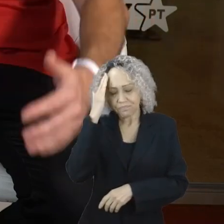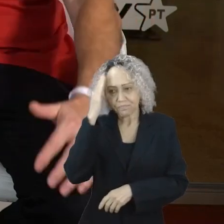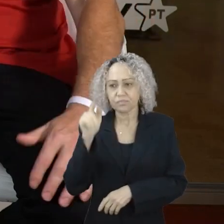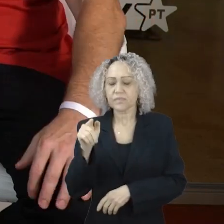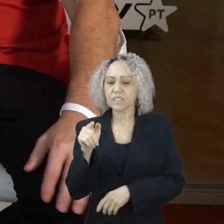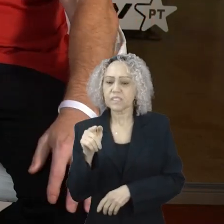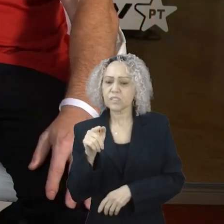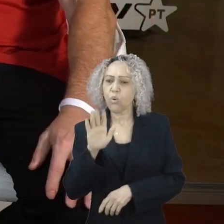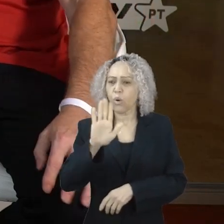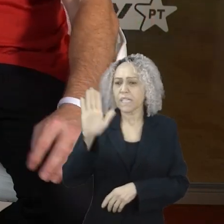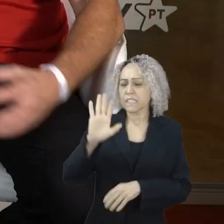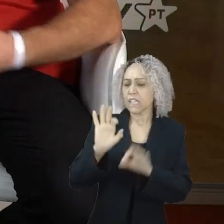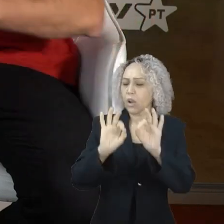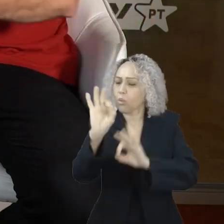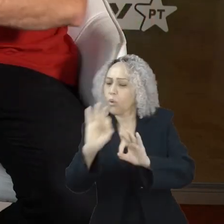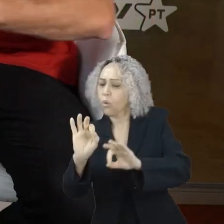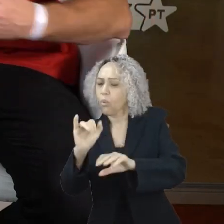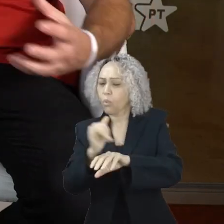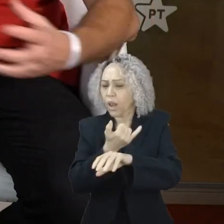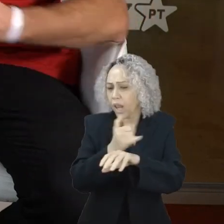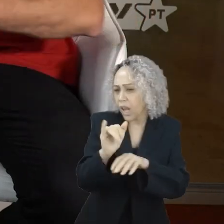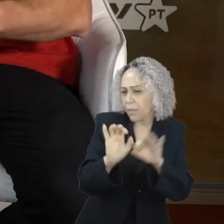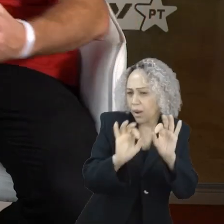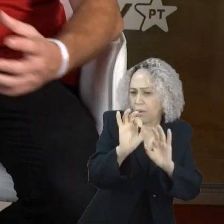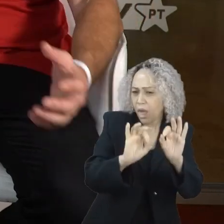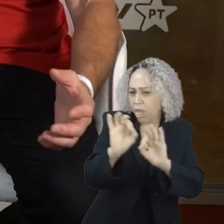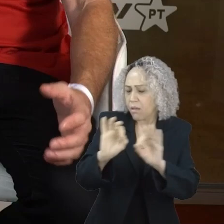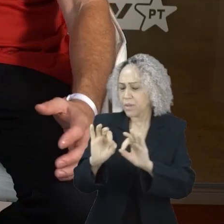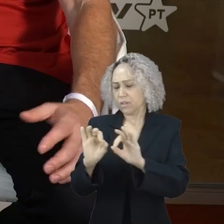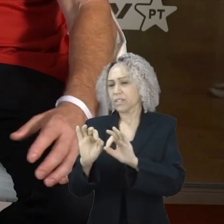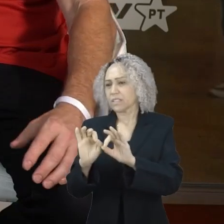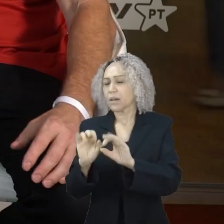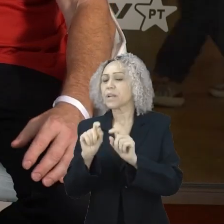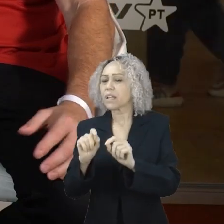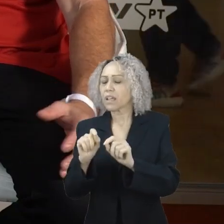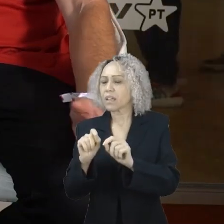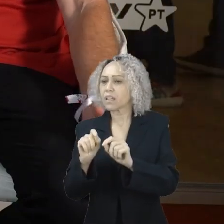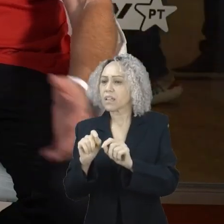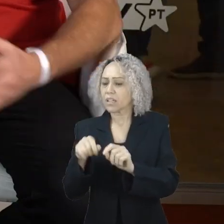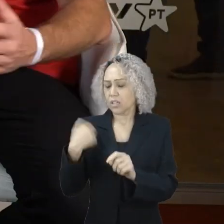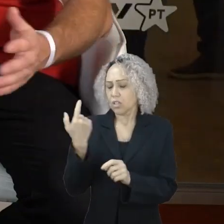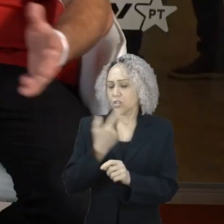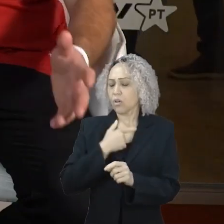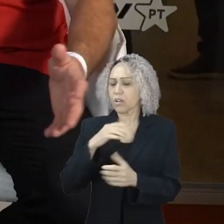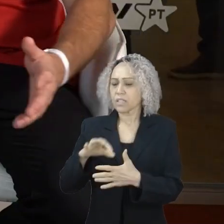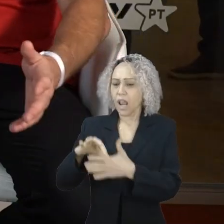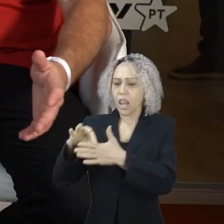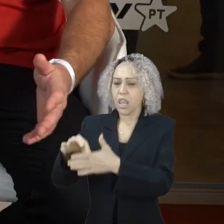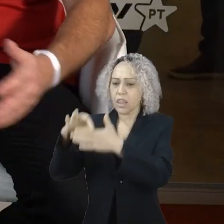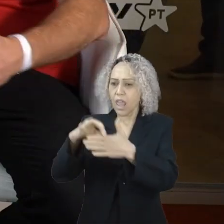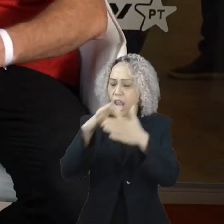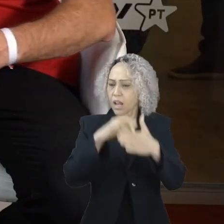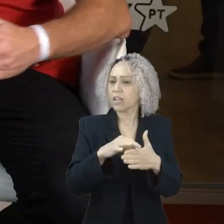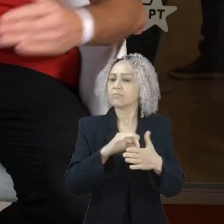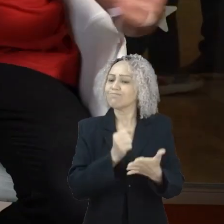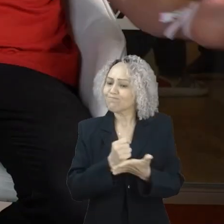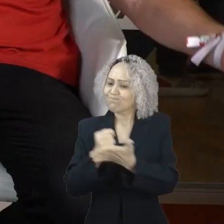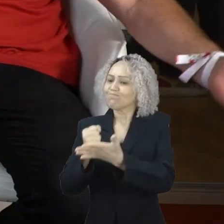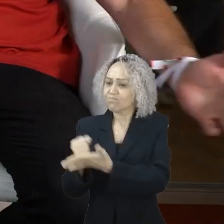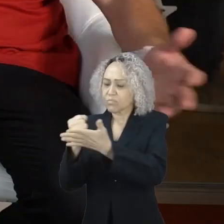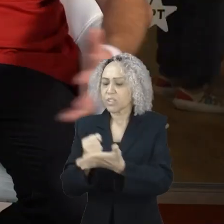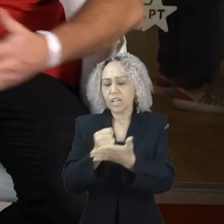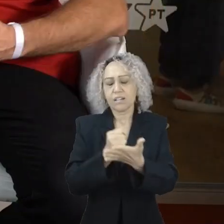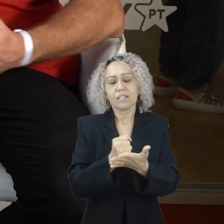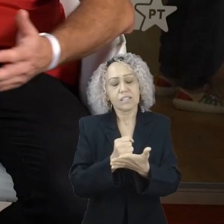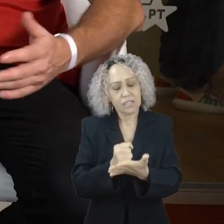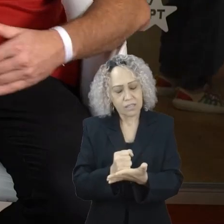estratégia, um planejamento, né, e ter uma ação reforçada pelas nossas lideranças. Os nossos pré-candidatos estão podendo falar